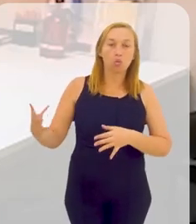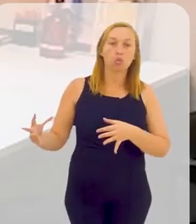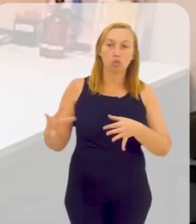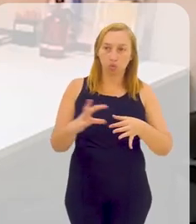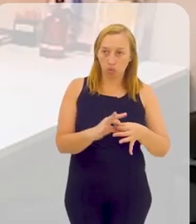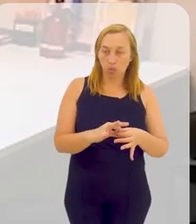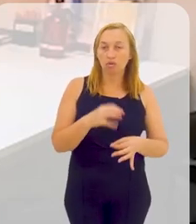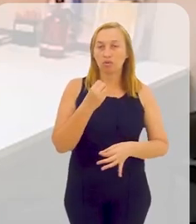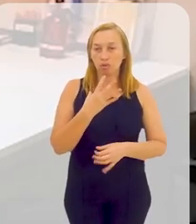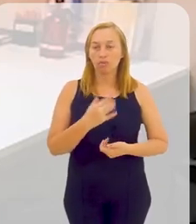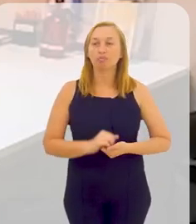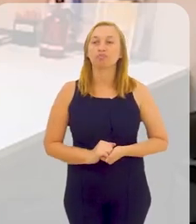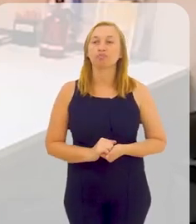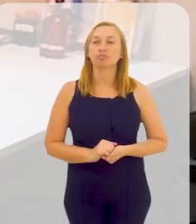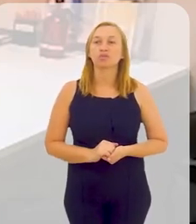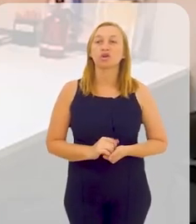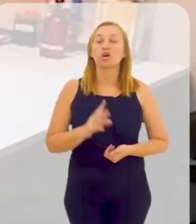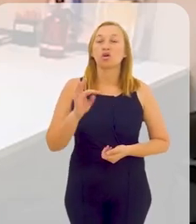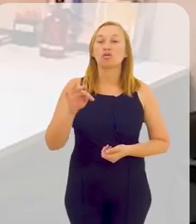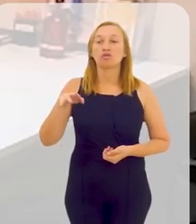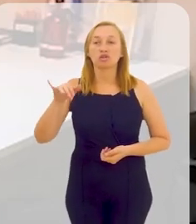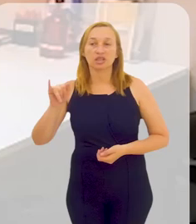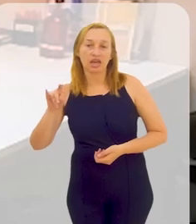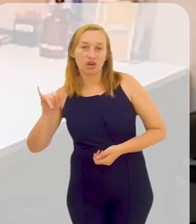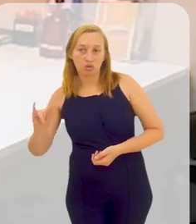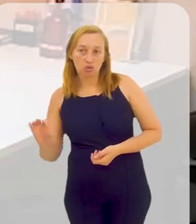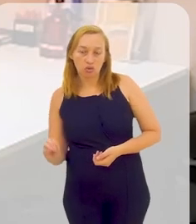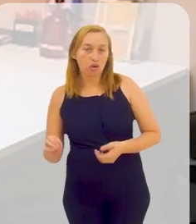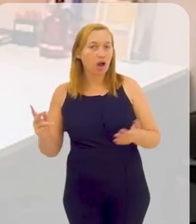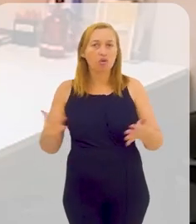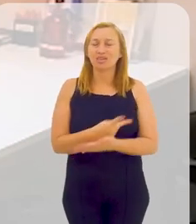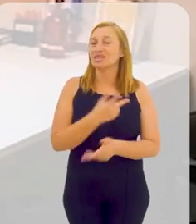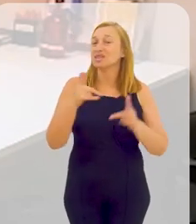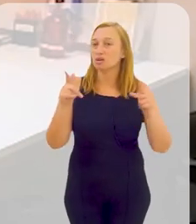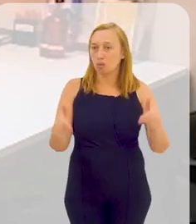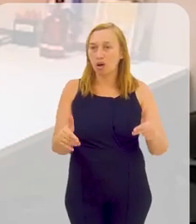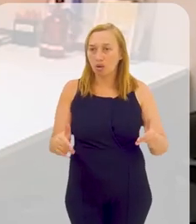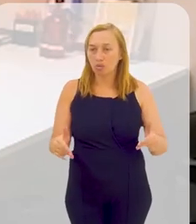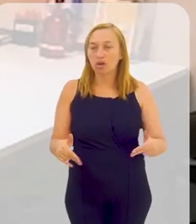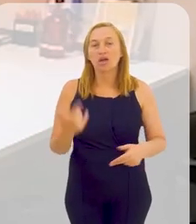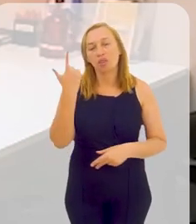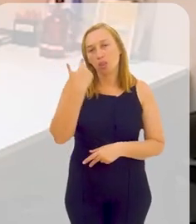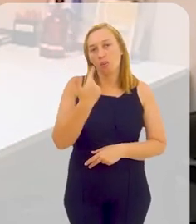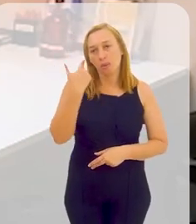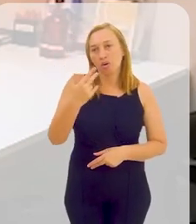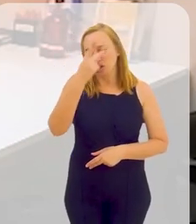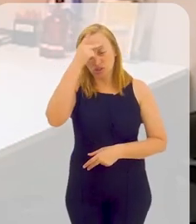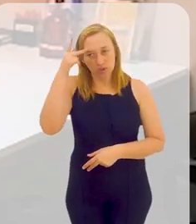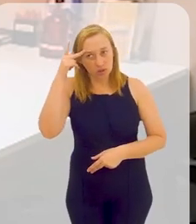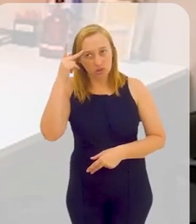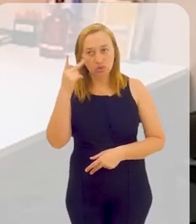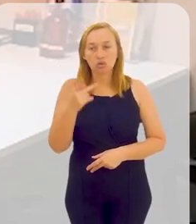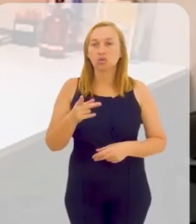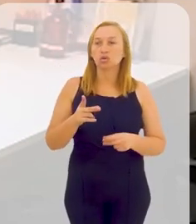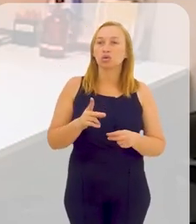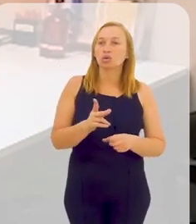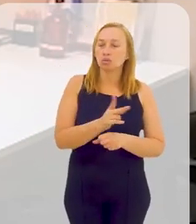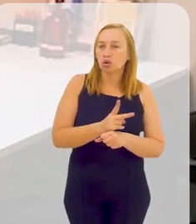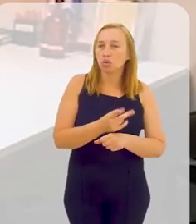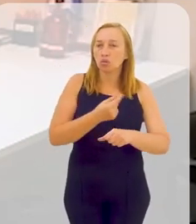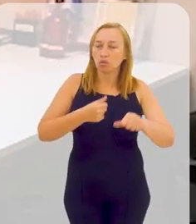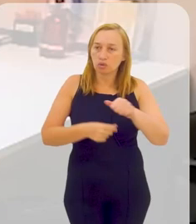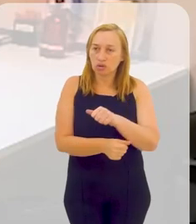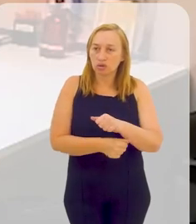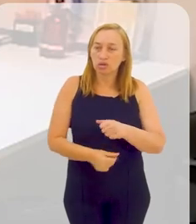agregado elevado por fotovoltaico acontece a mesma coisa então é comum que as pessoas busquem